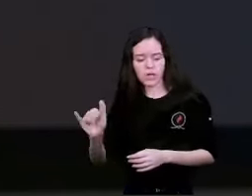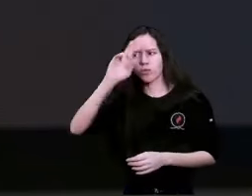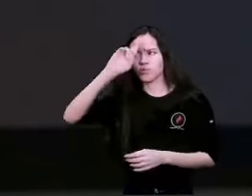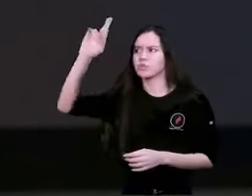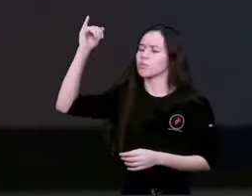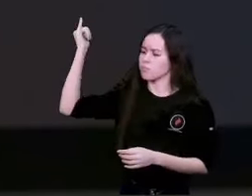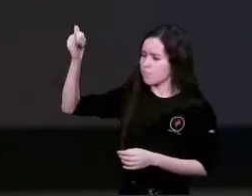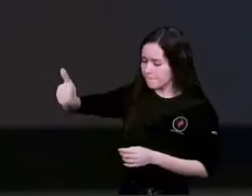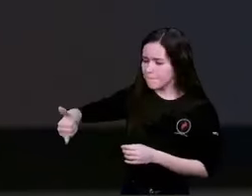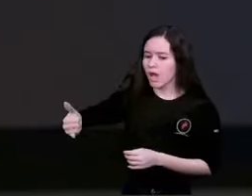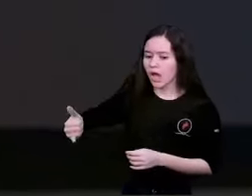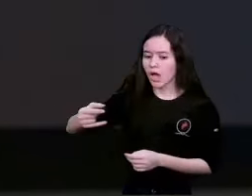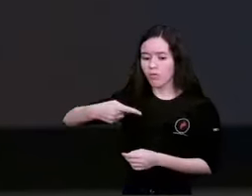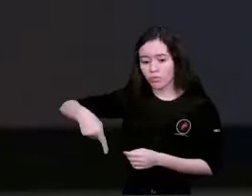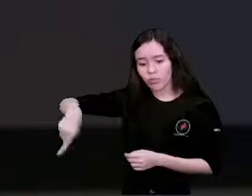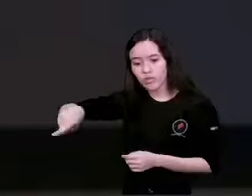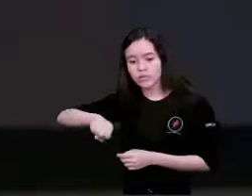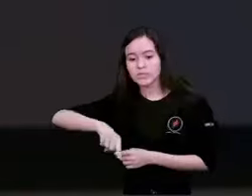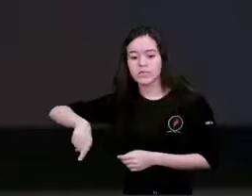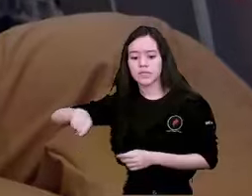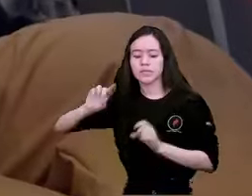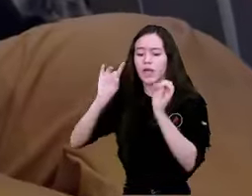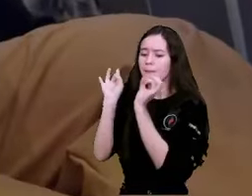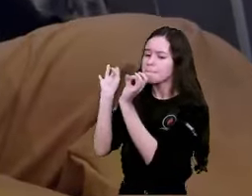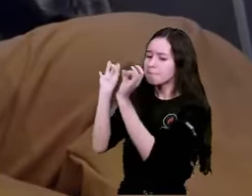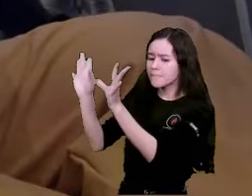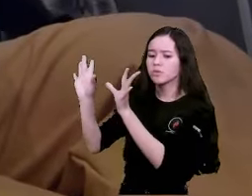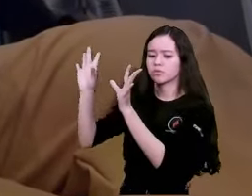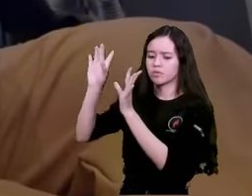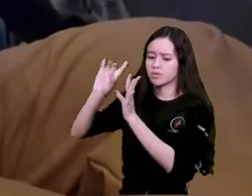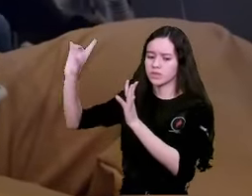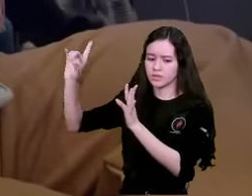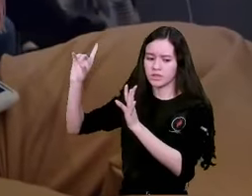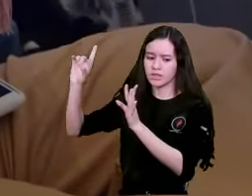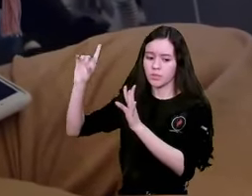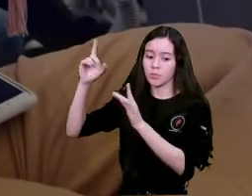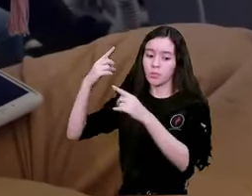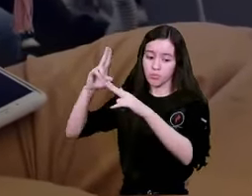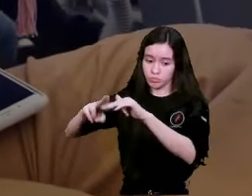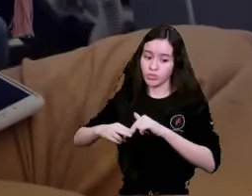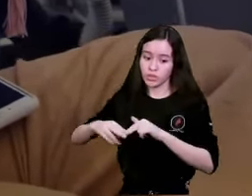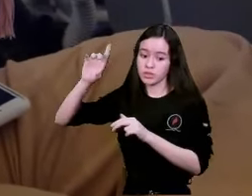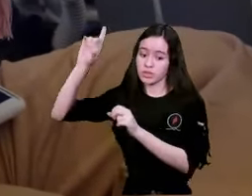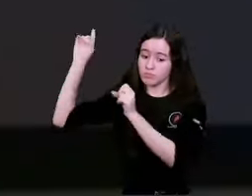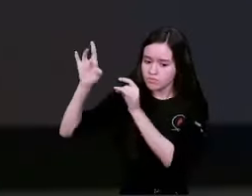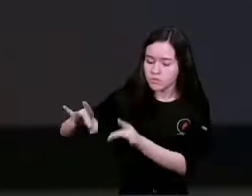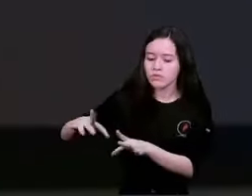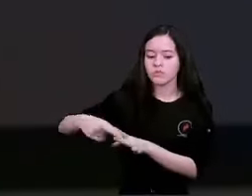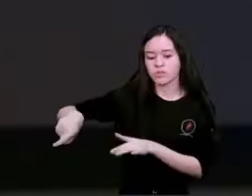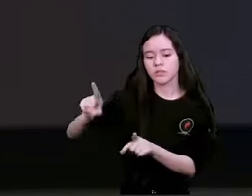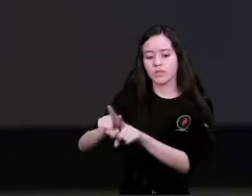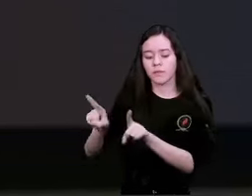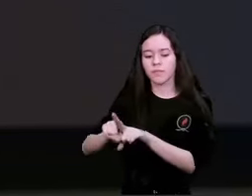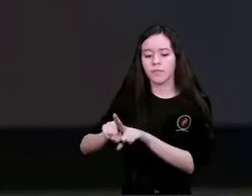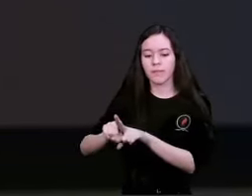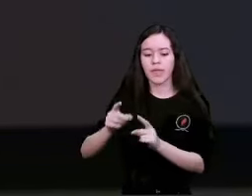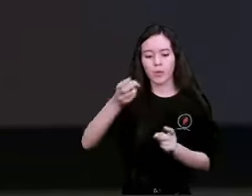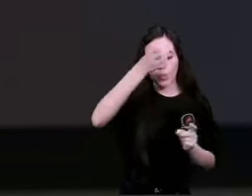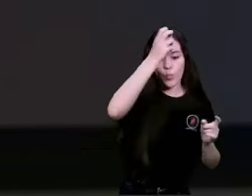Senhor, vós me deixastes a mim, por isso também eu vos deixei na mão